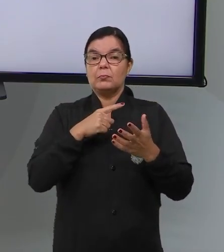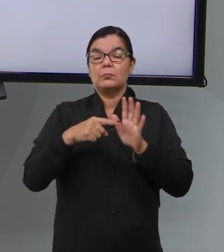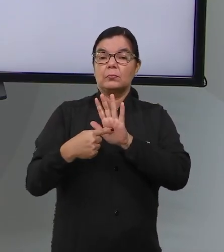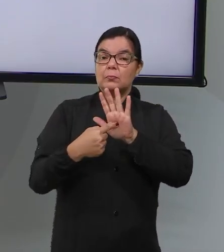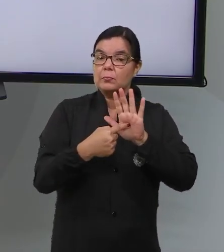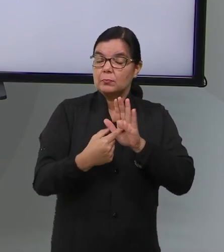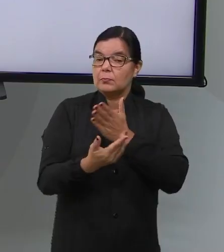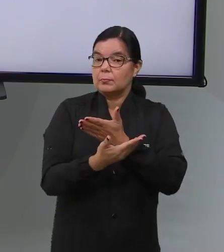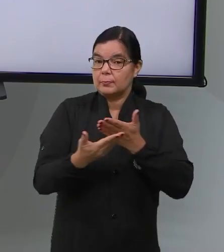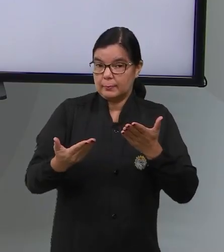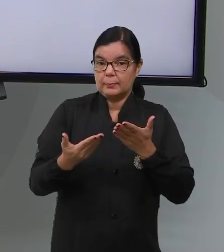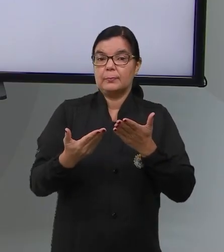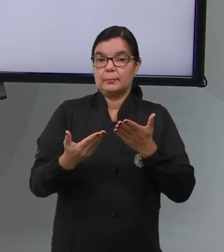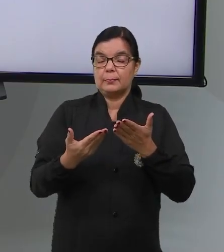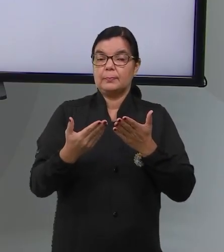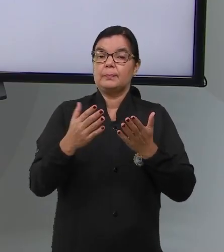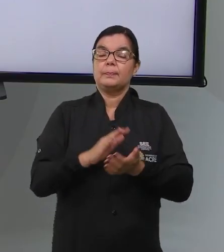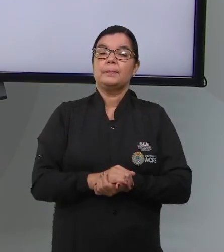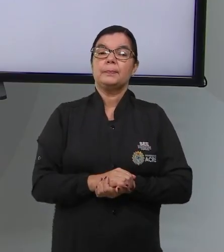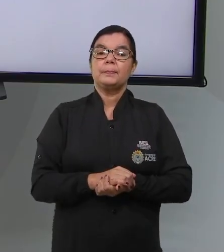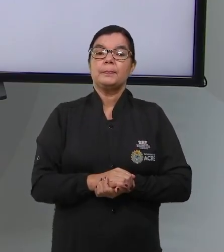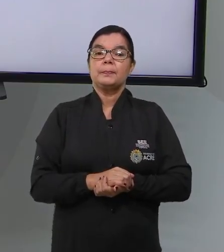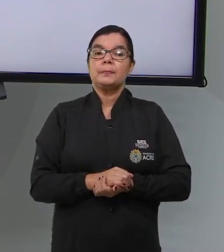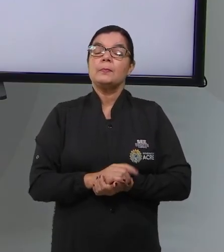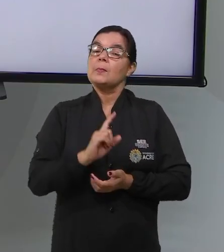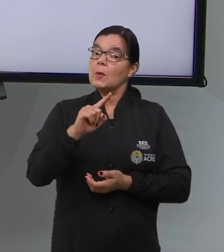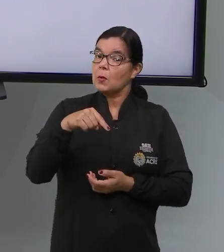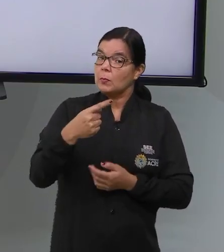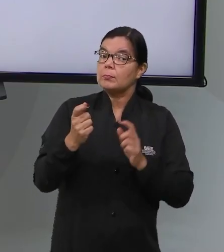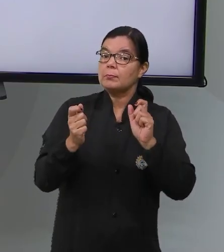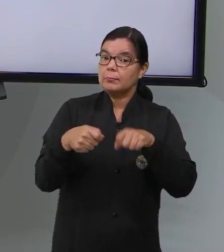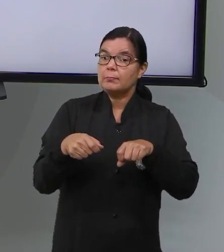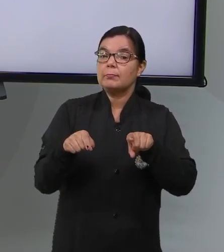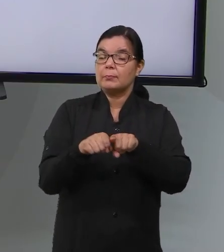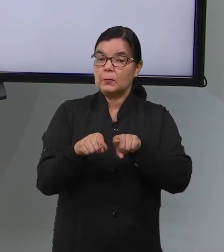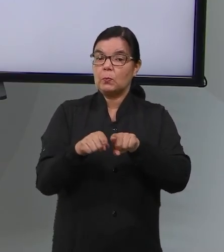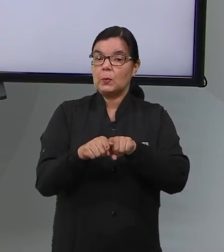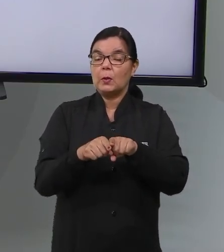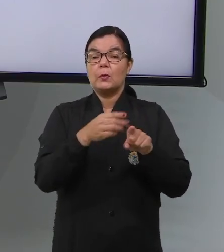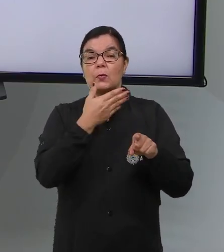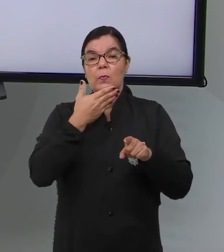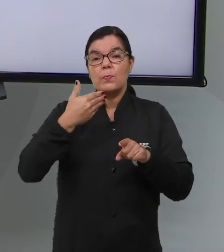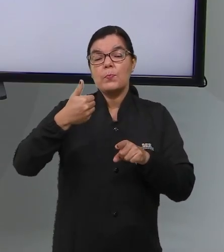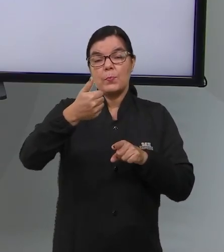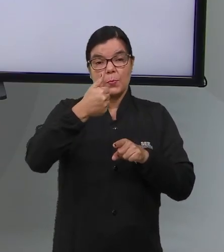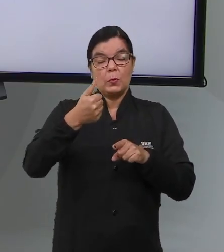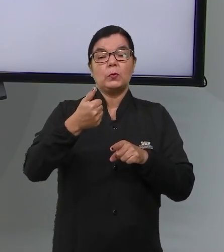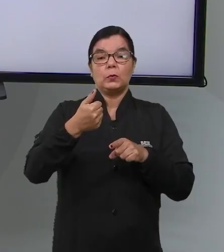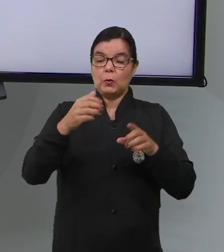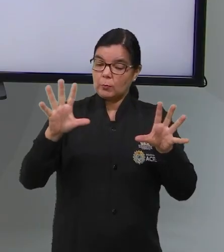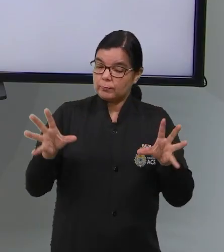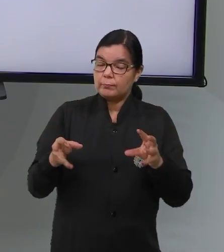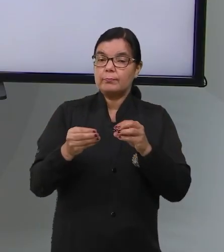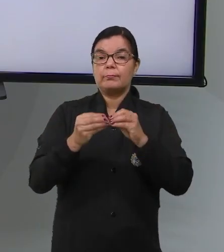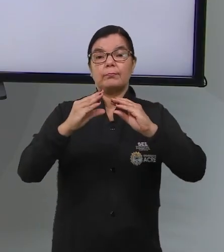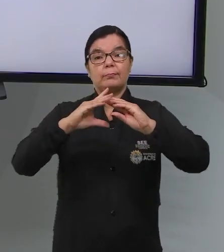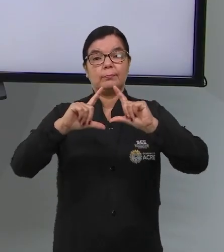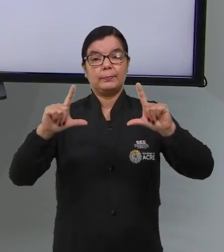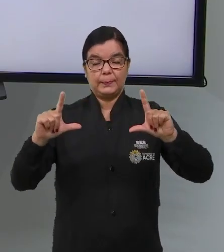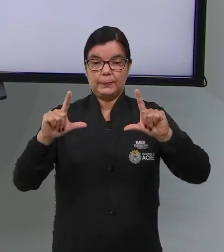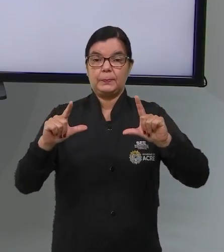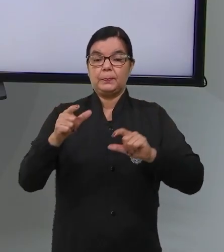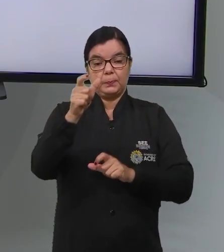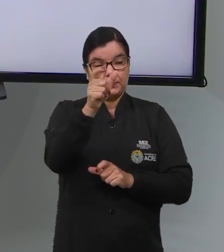criticidade que agora há pouco eu mencionava a vocês, e que eu posso ponderar isso, inclusive, de uma maneira mais clara.